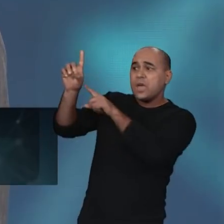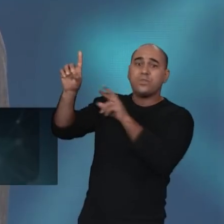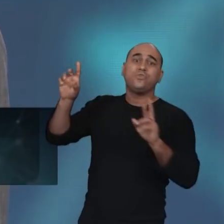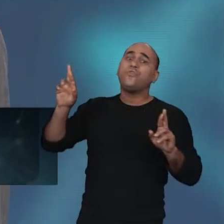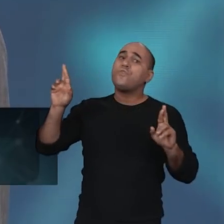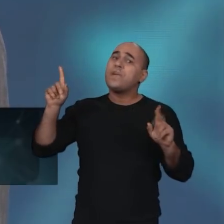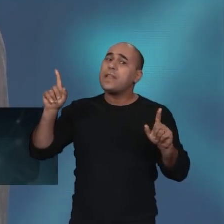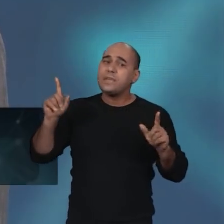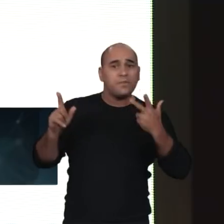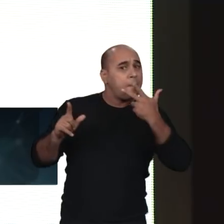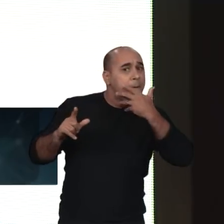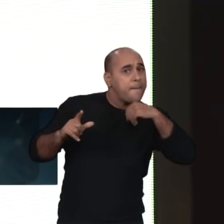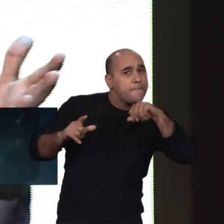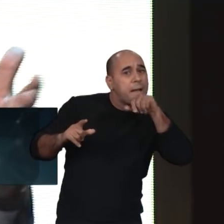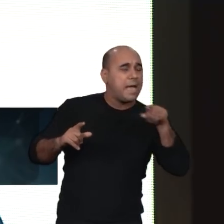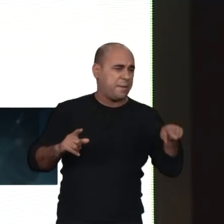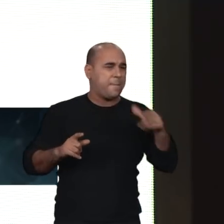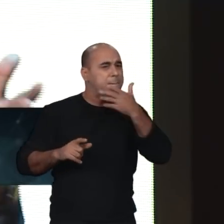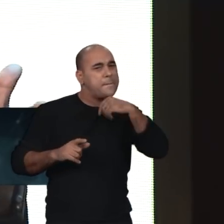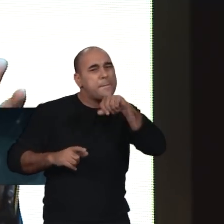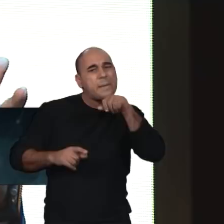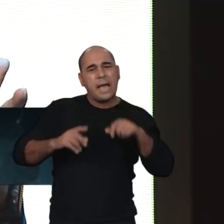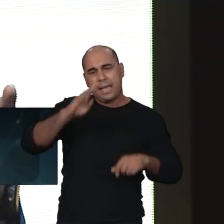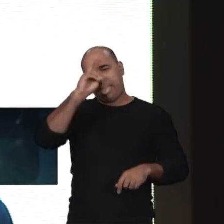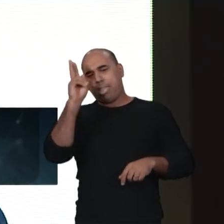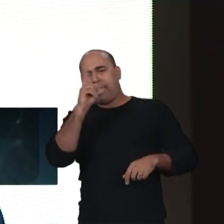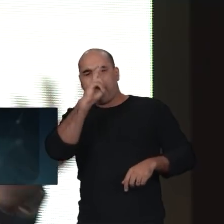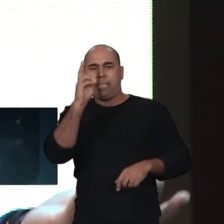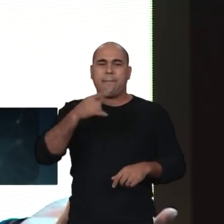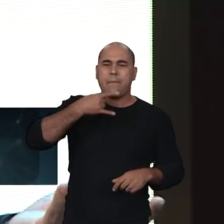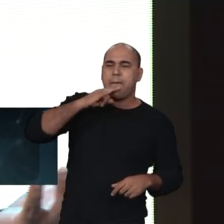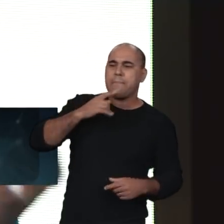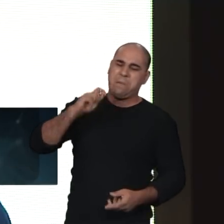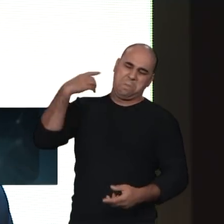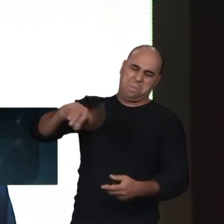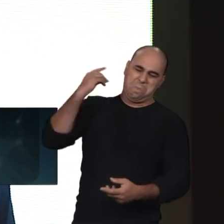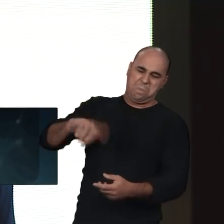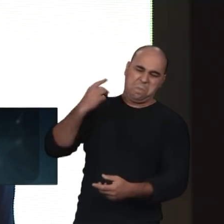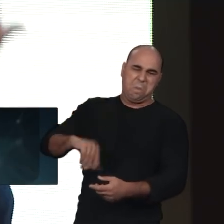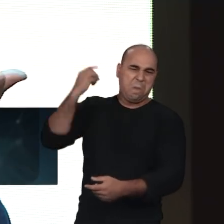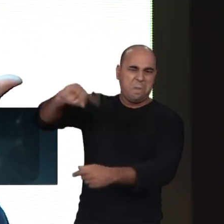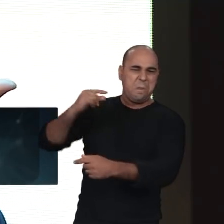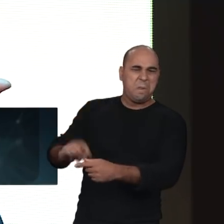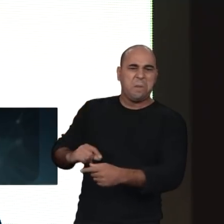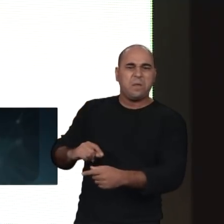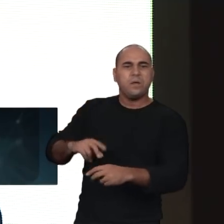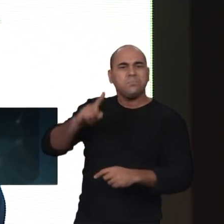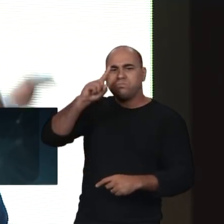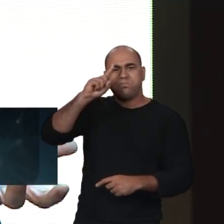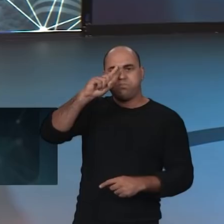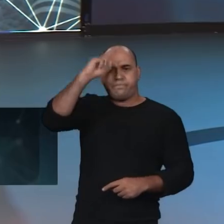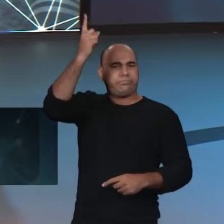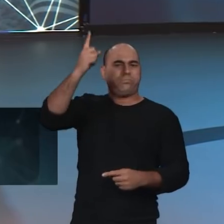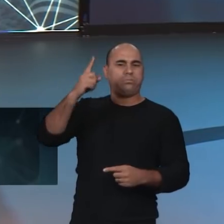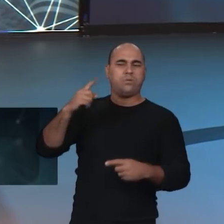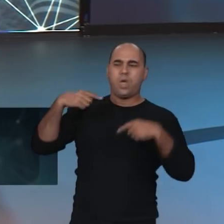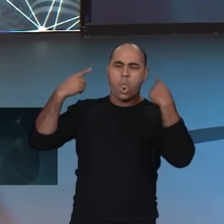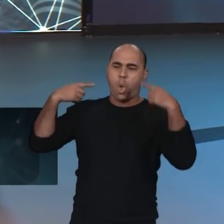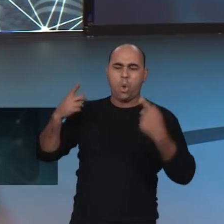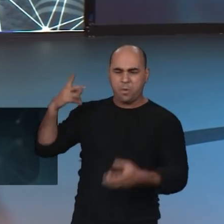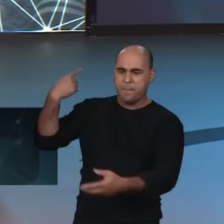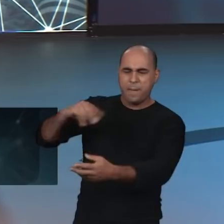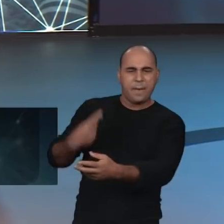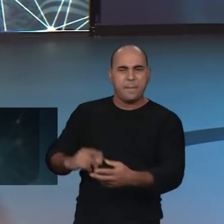e pratica violência com a esposa e com os filhos por causa de uma gratuidade, por causa de uma loucura, por causa de uma insanidade ou por